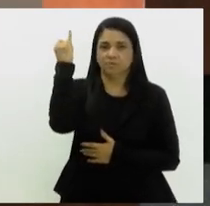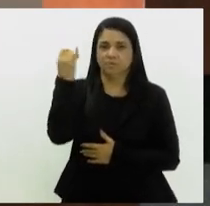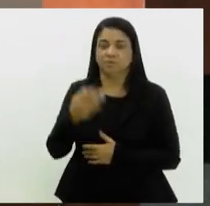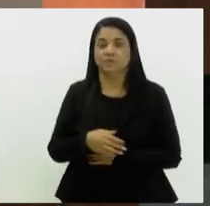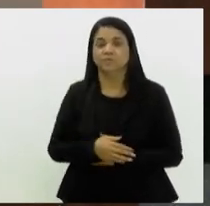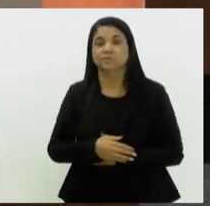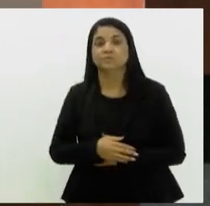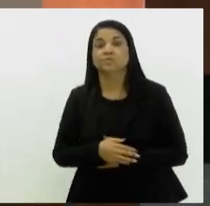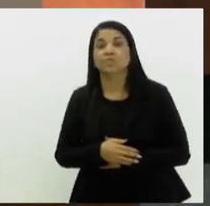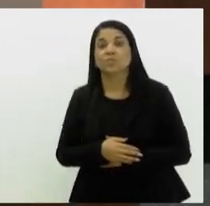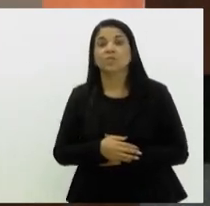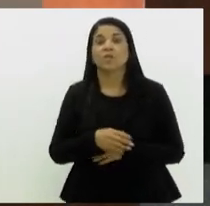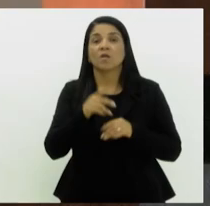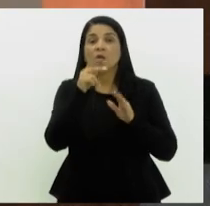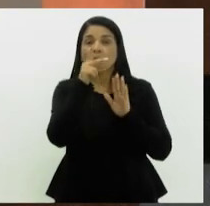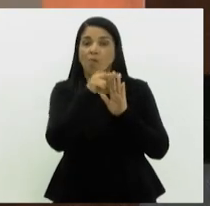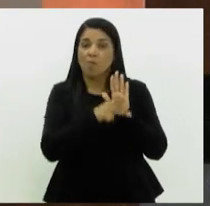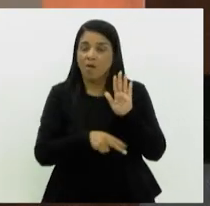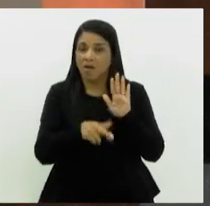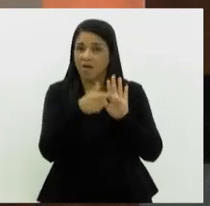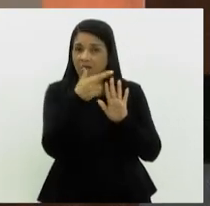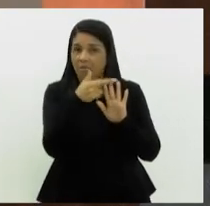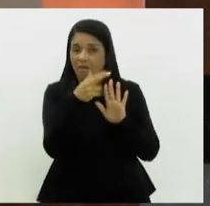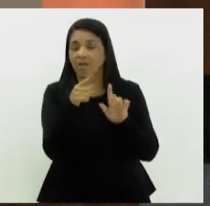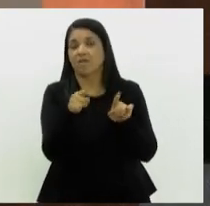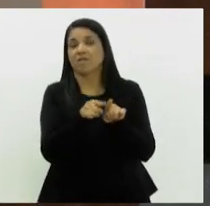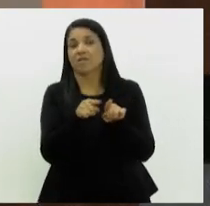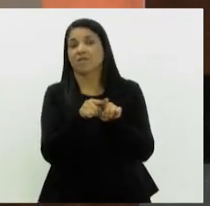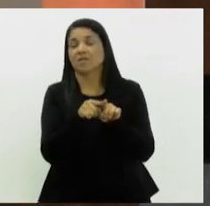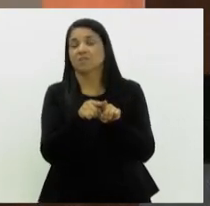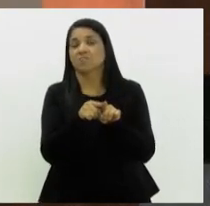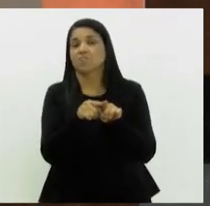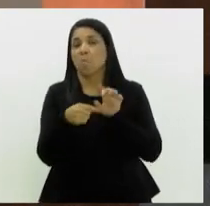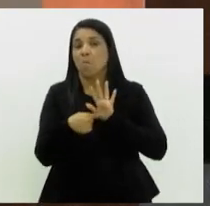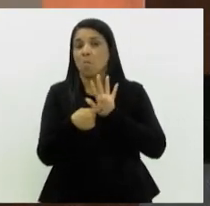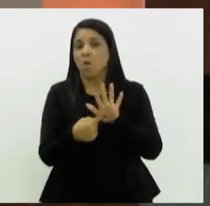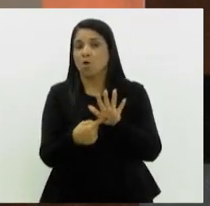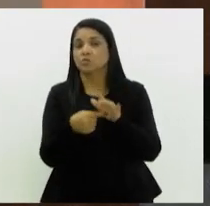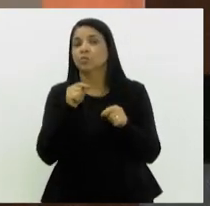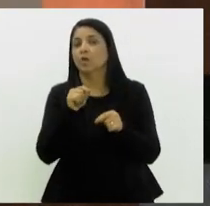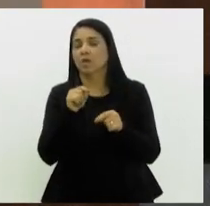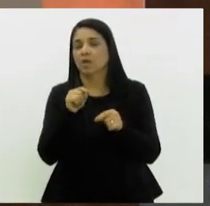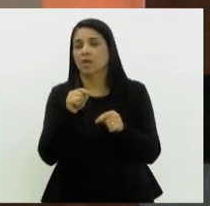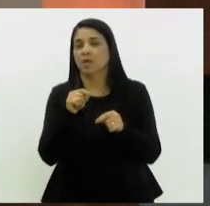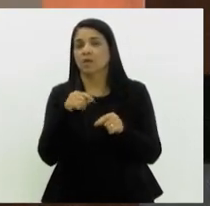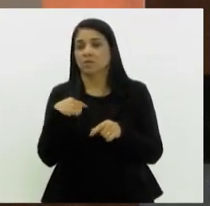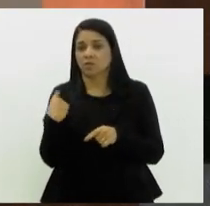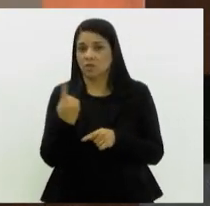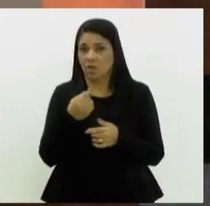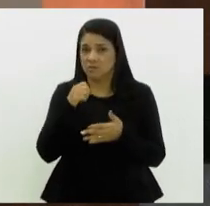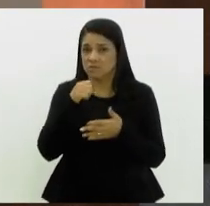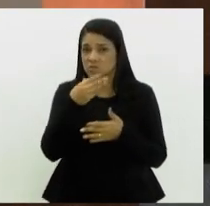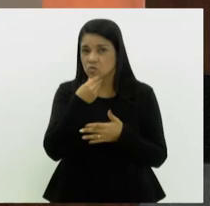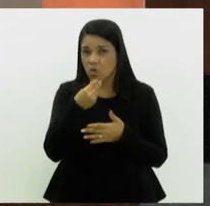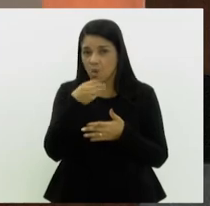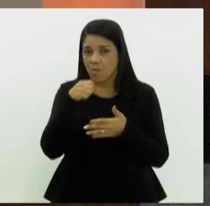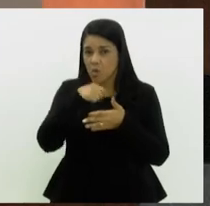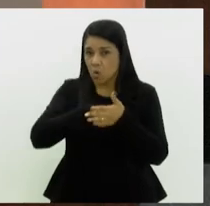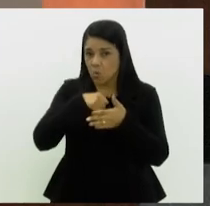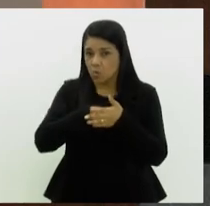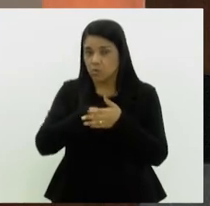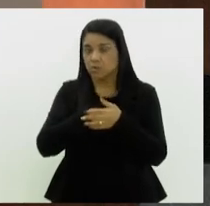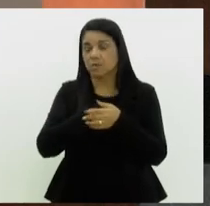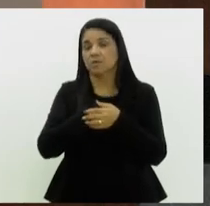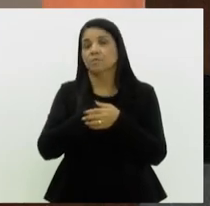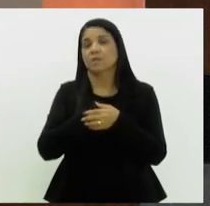o projeto também corrige uma outra distorção, porque a gente que luta para que os homens sejam responsáveis pela paternidade,